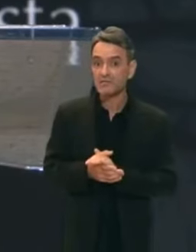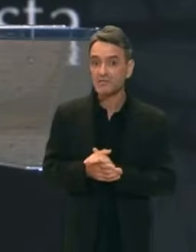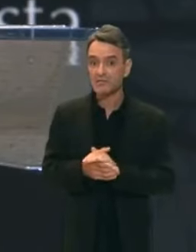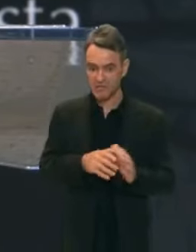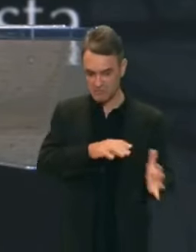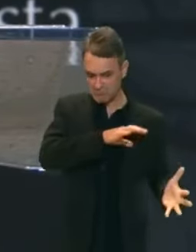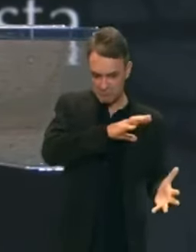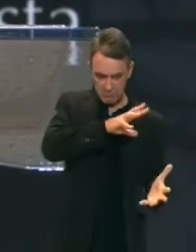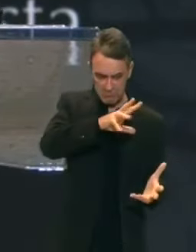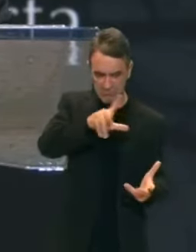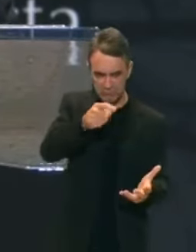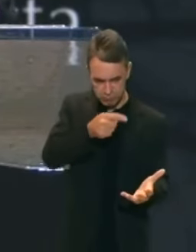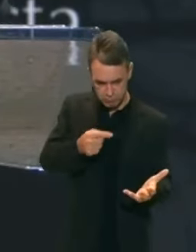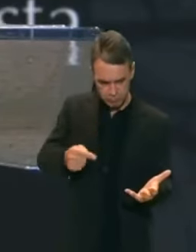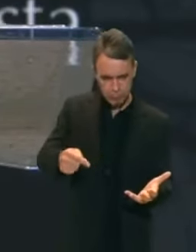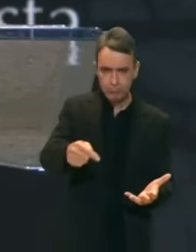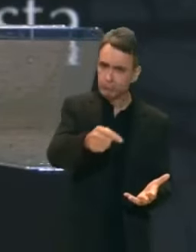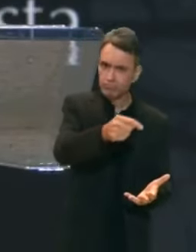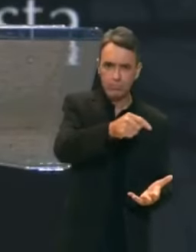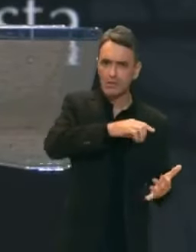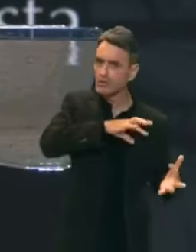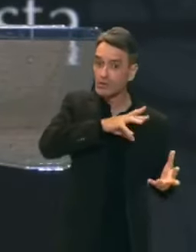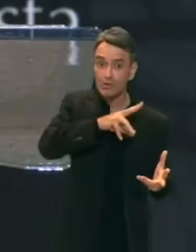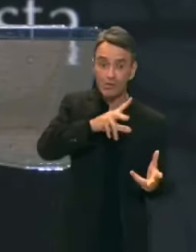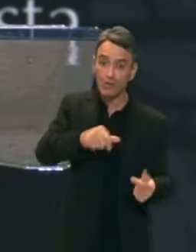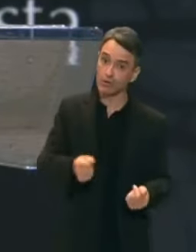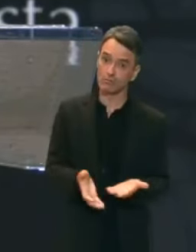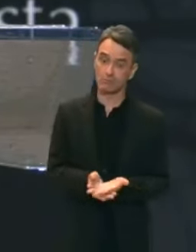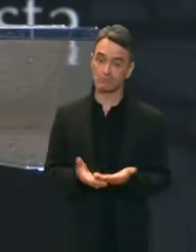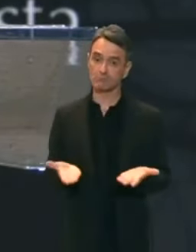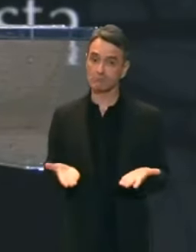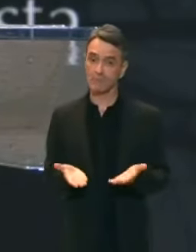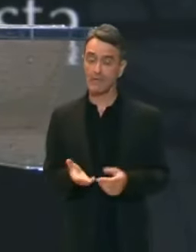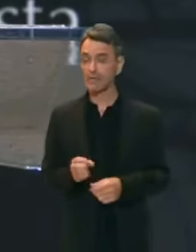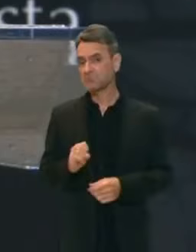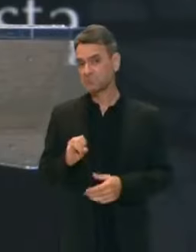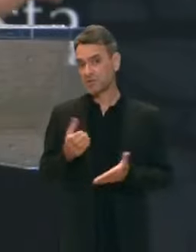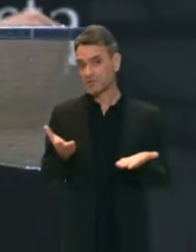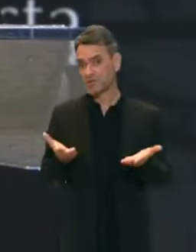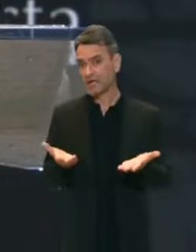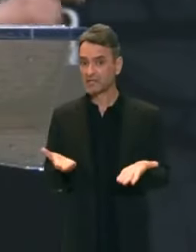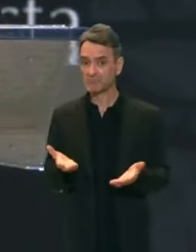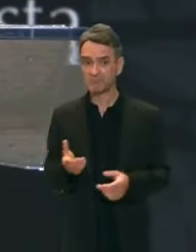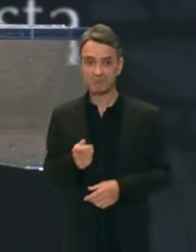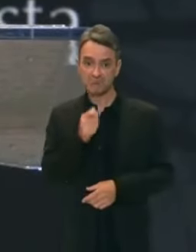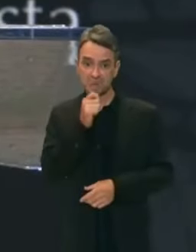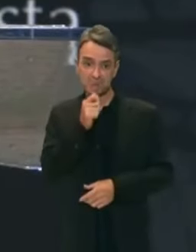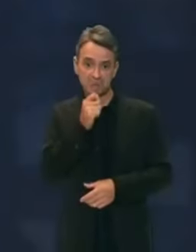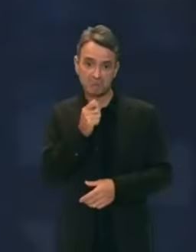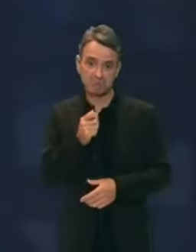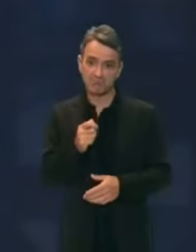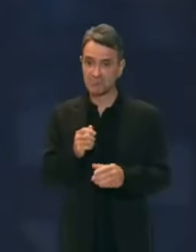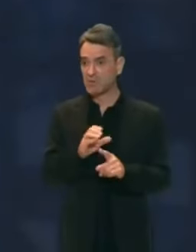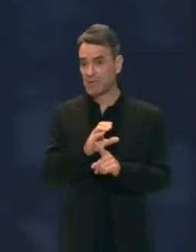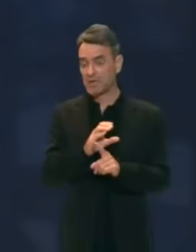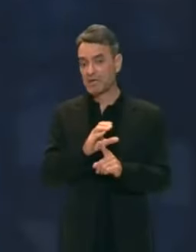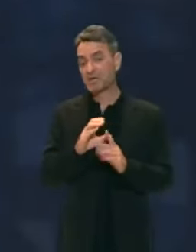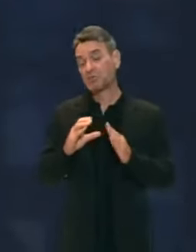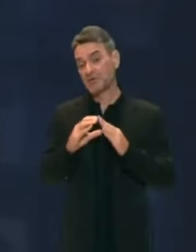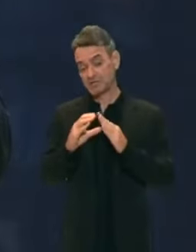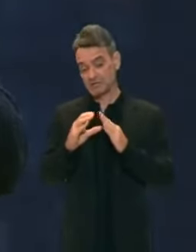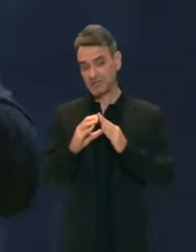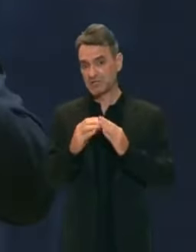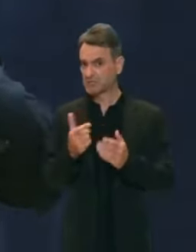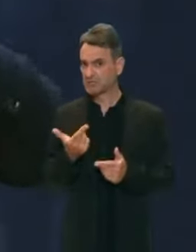4 cantos do mundo. E se você ainda não está envolvido com uma célula, eu tenho um desafio para você.